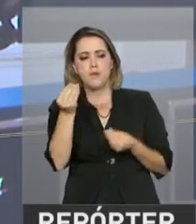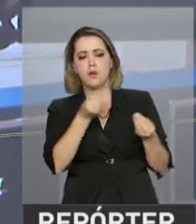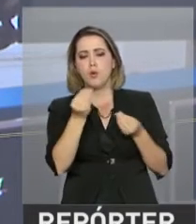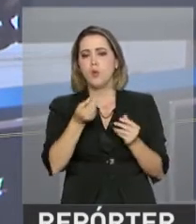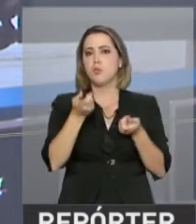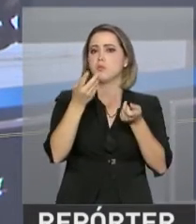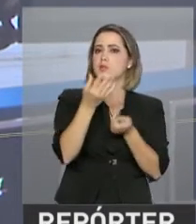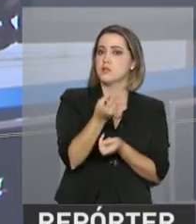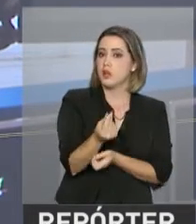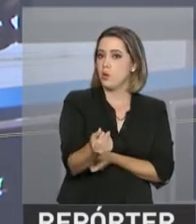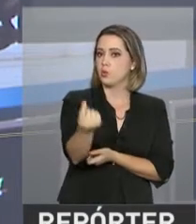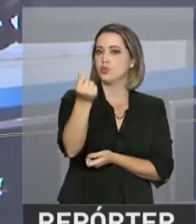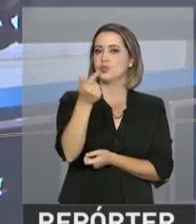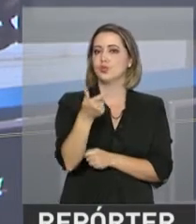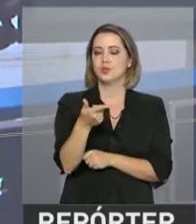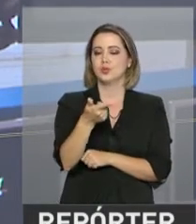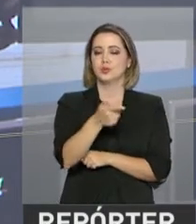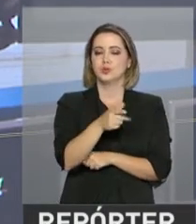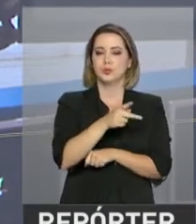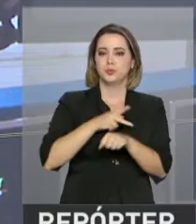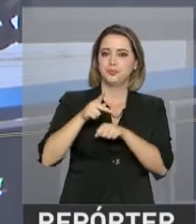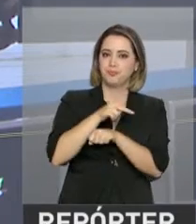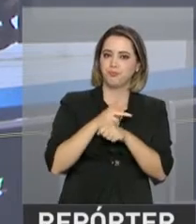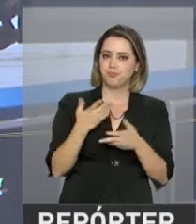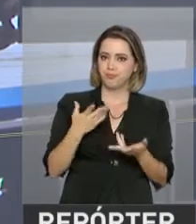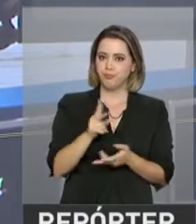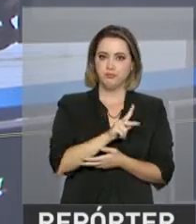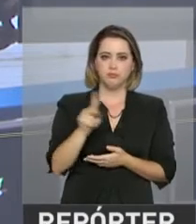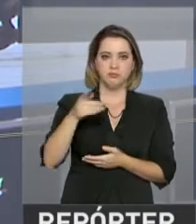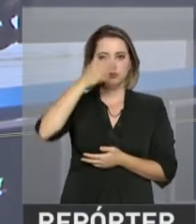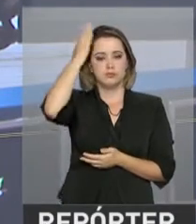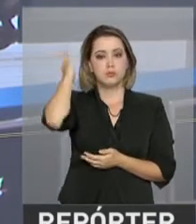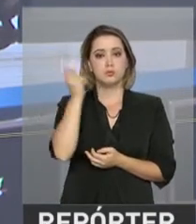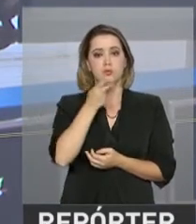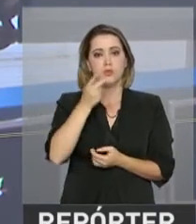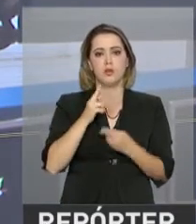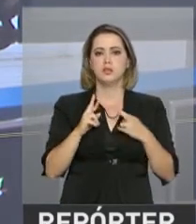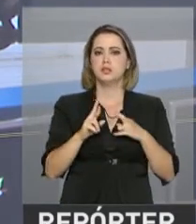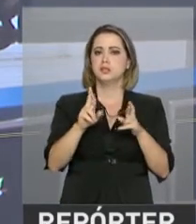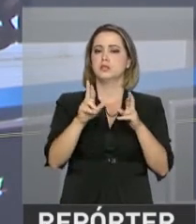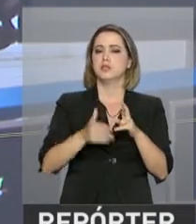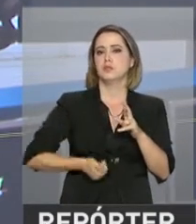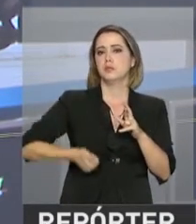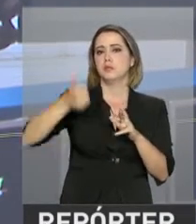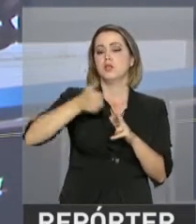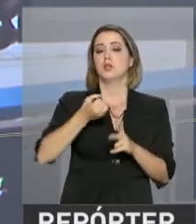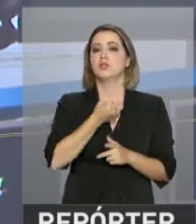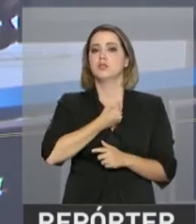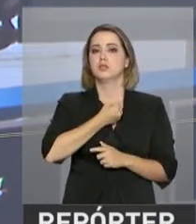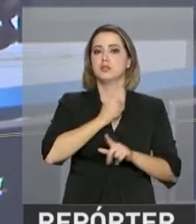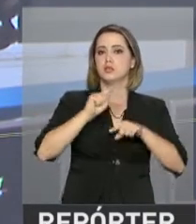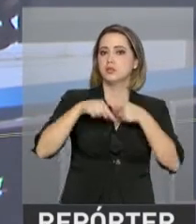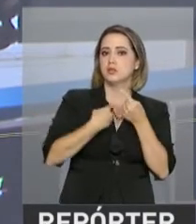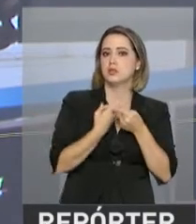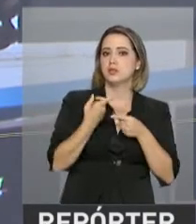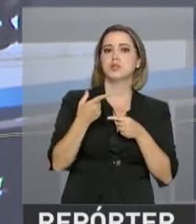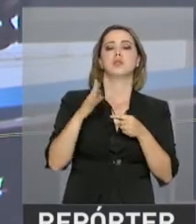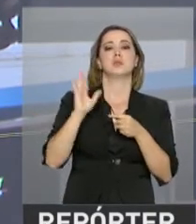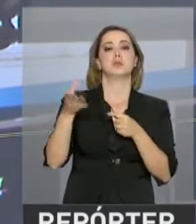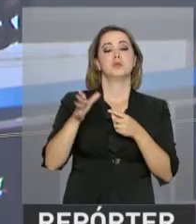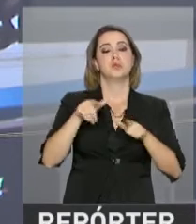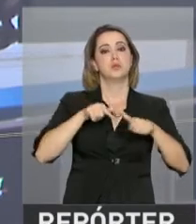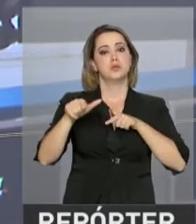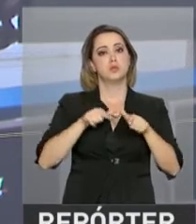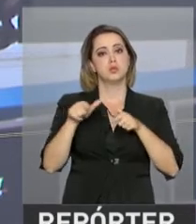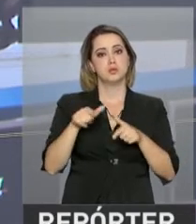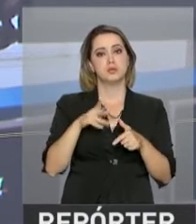financeira dos países o presidente temer disse que esperava uma melhora de eficiência após as medidas estruturantes já adotadas